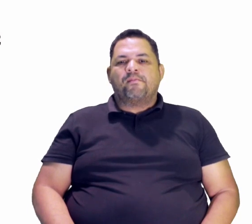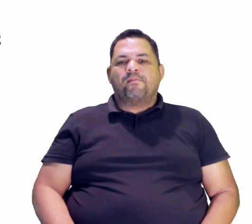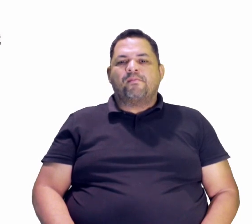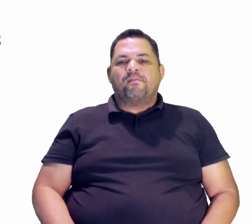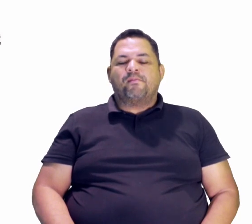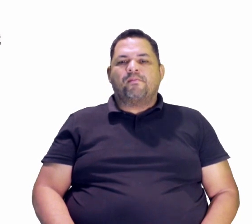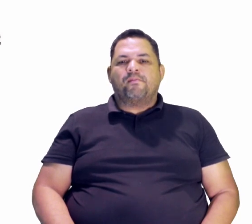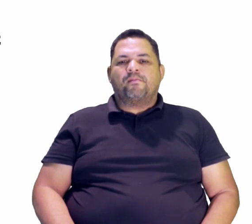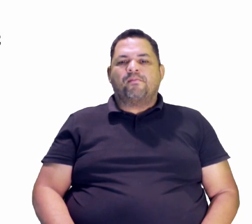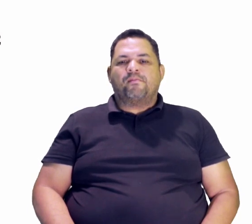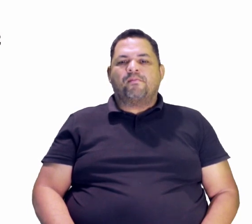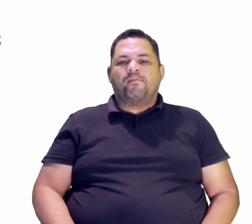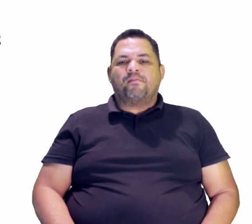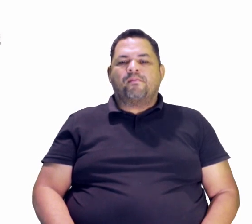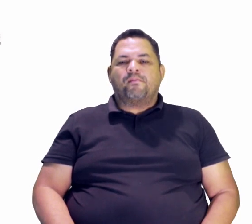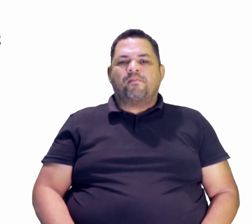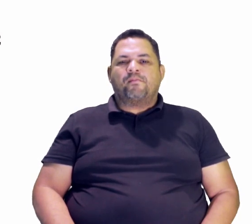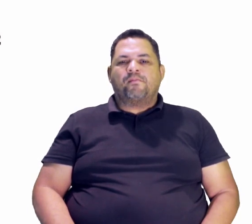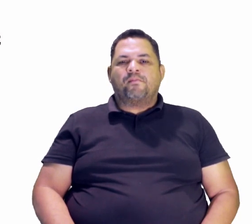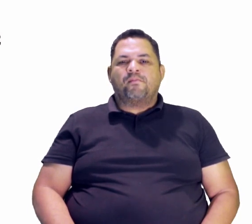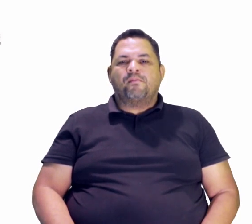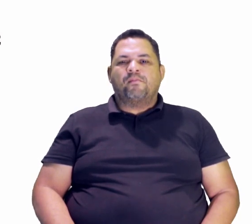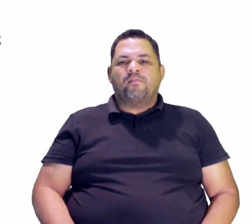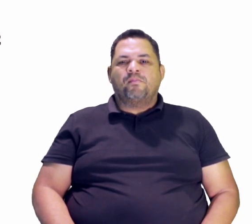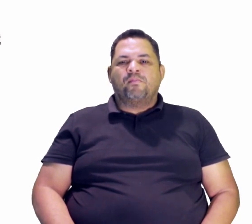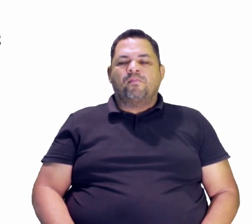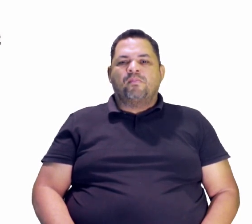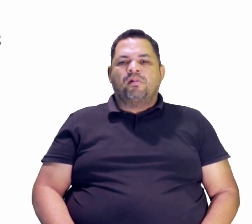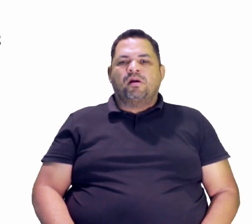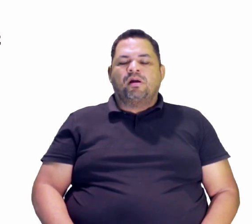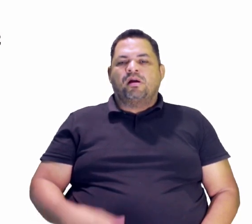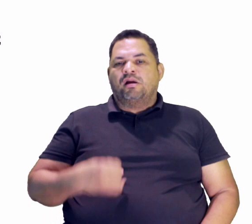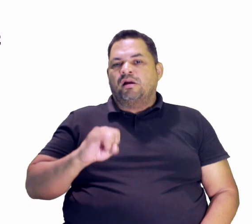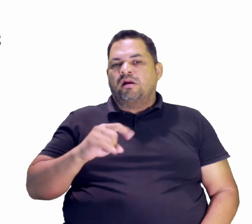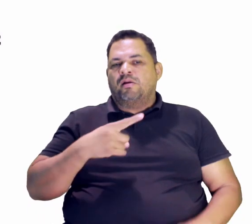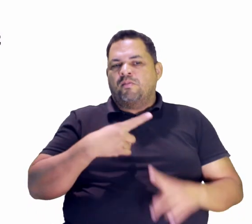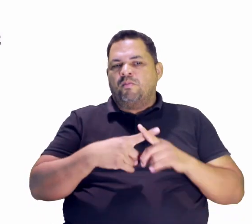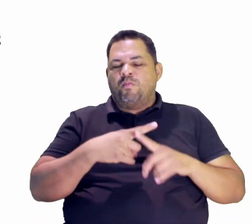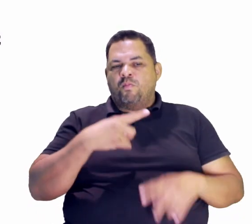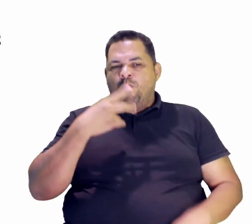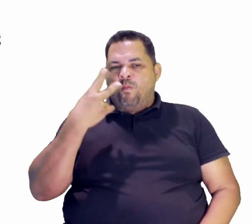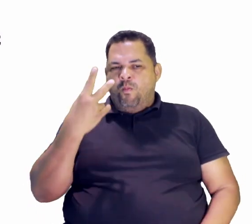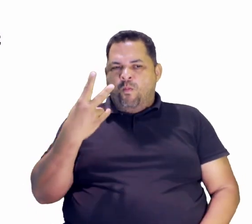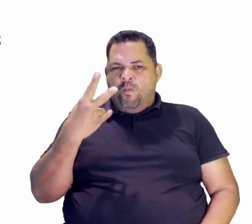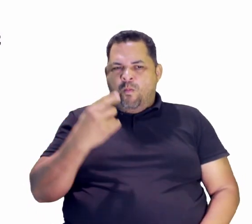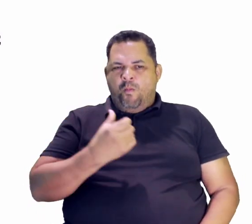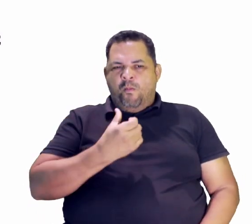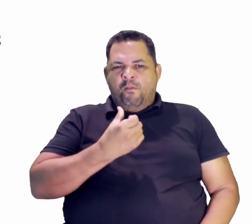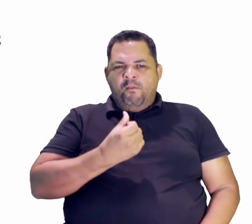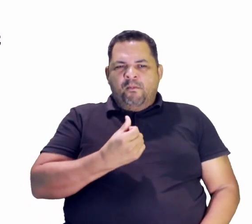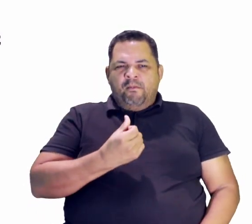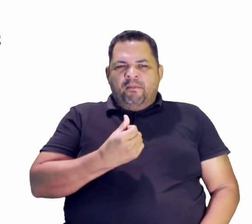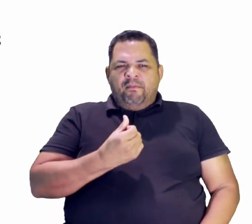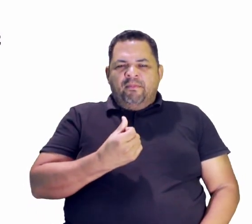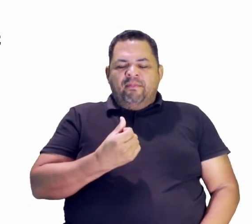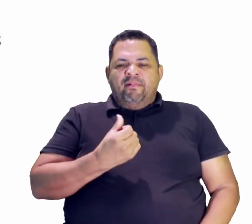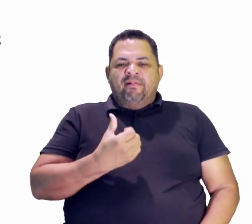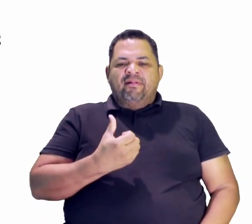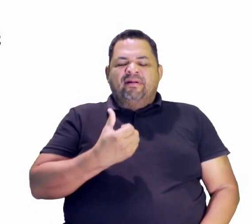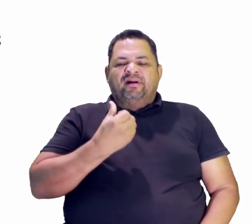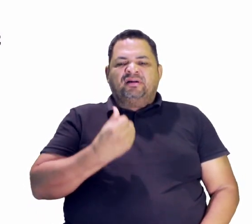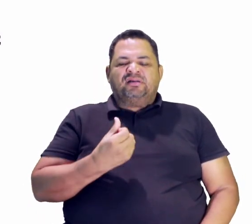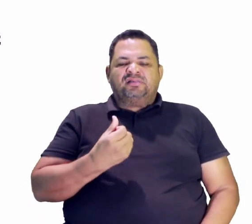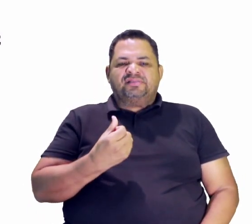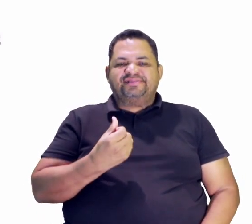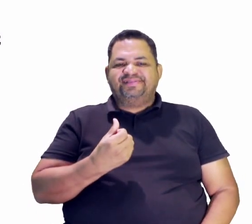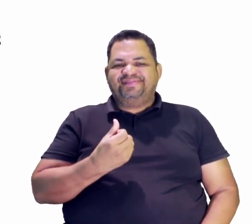valores. Se eu tivesse multiplicado por 2, tivesse 6, né? E um cateto 6 metros, 6